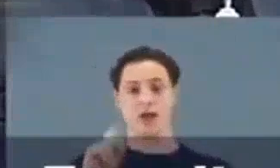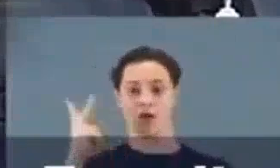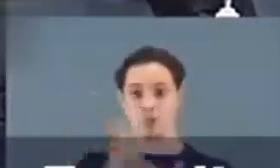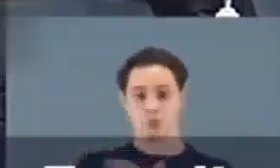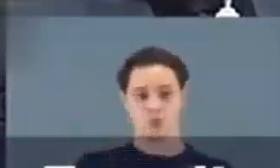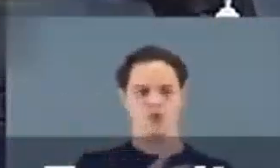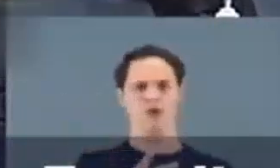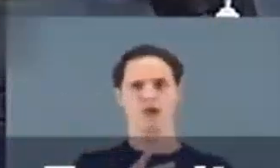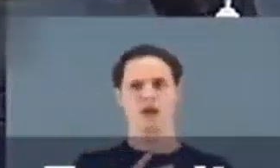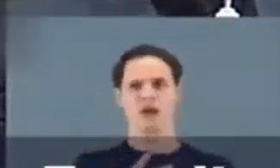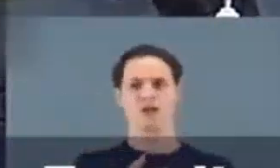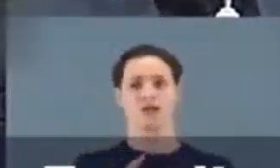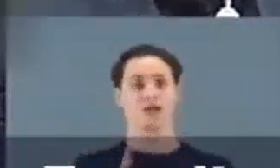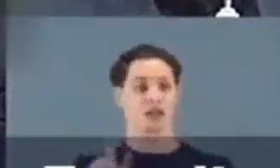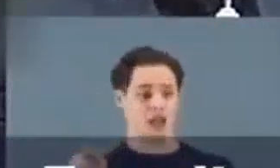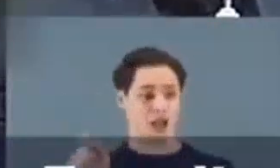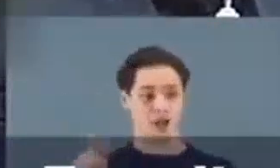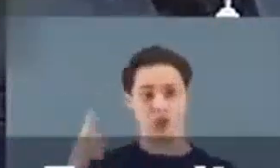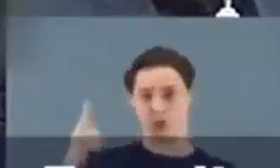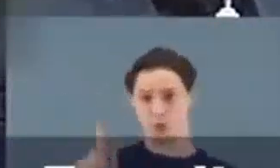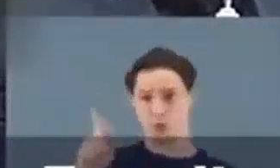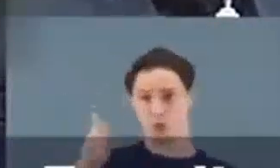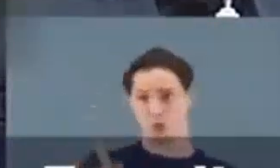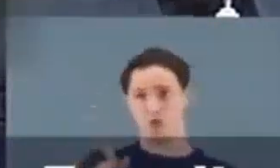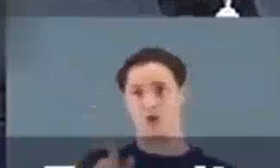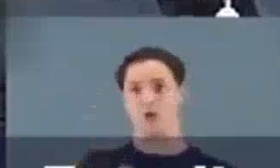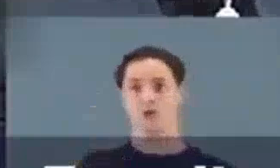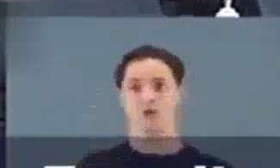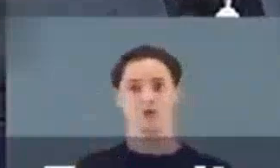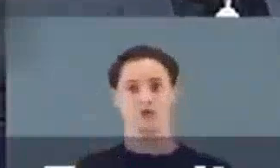fato específico em Goiás, que